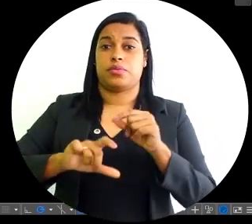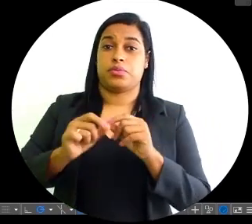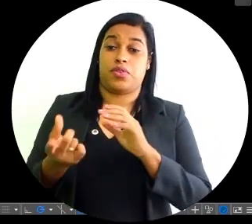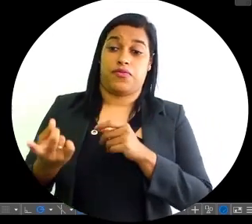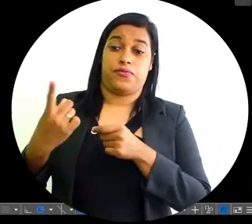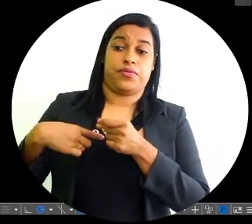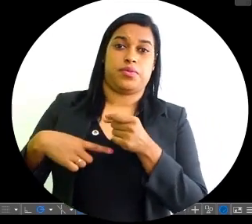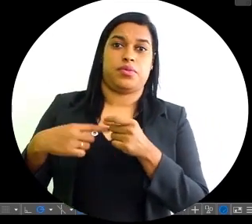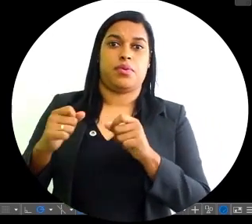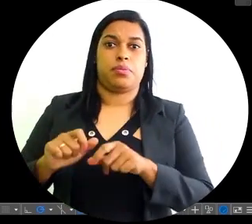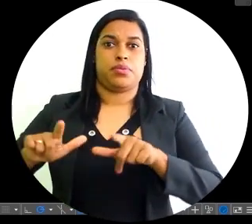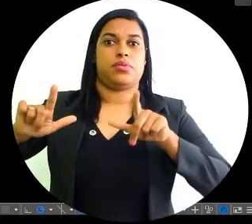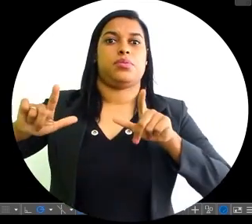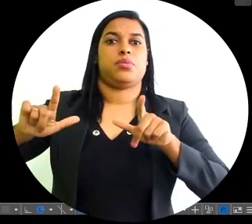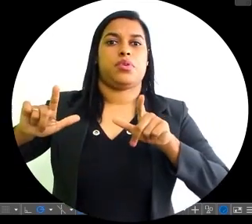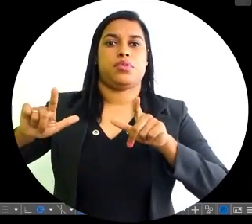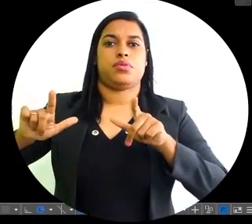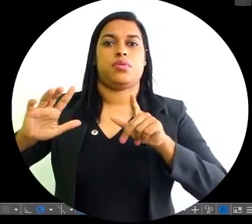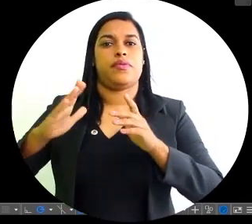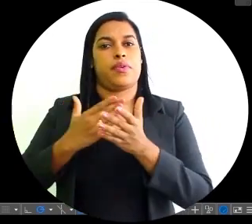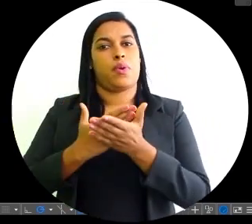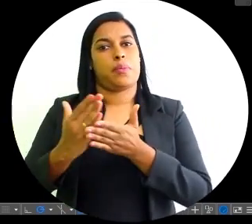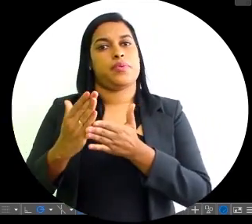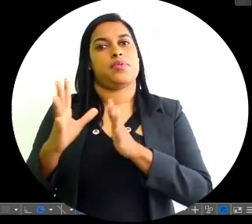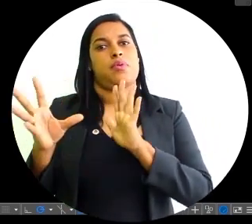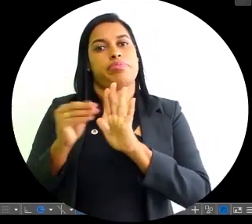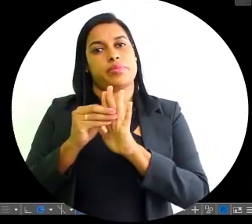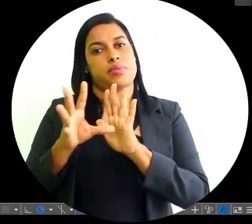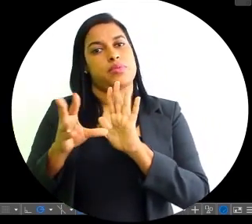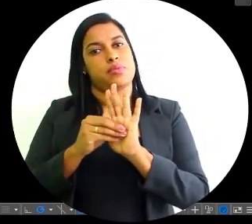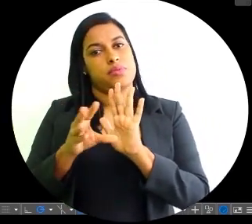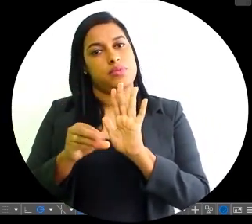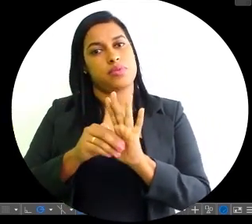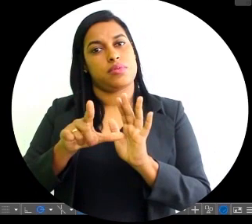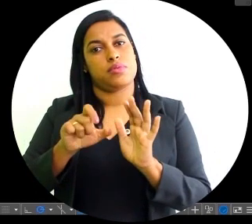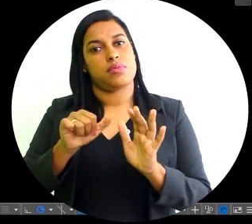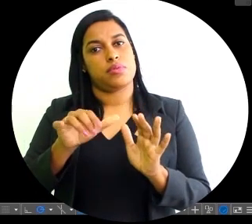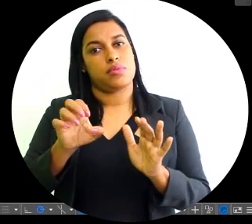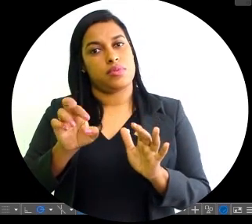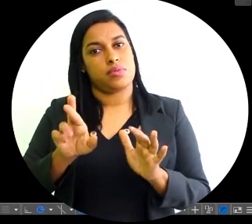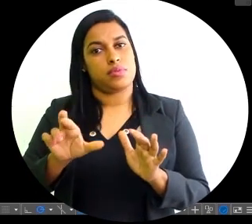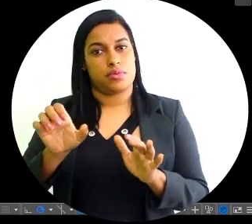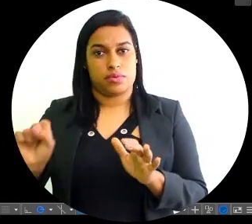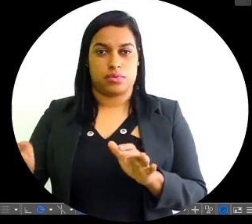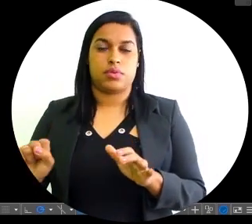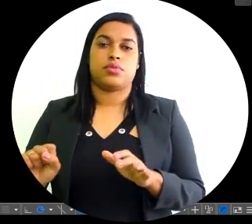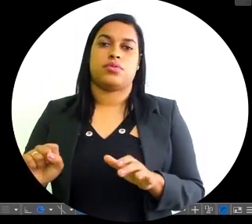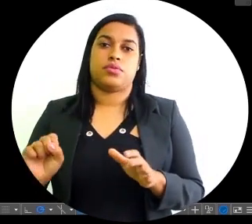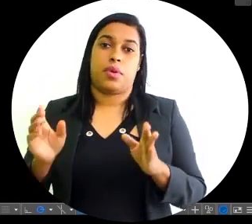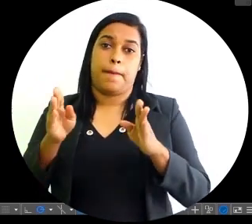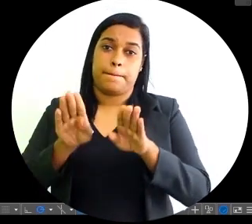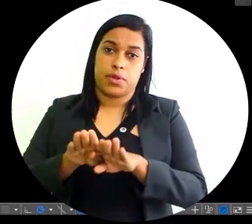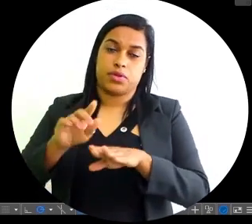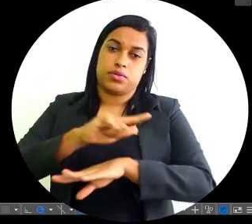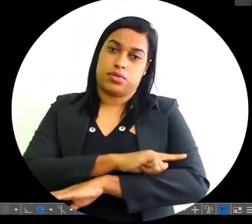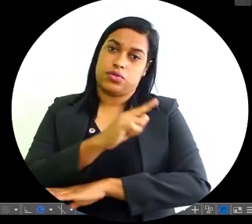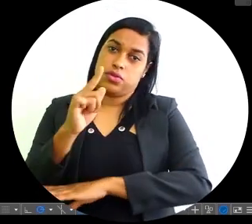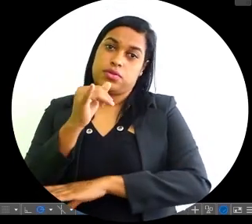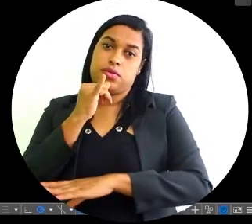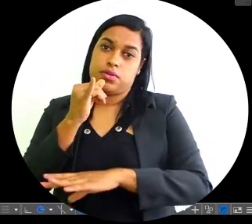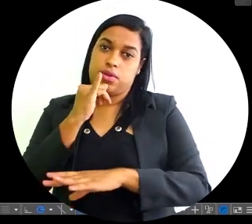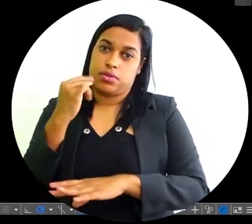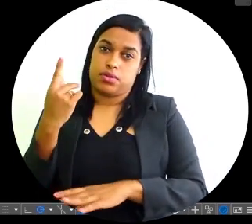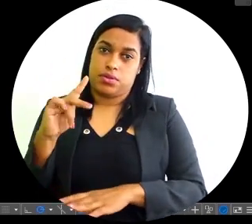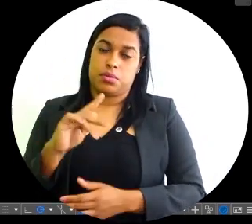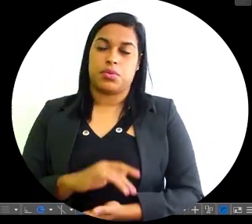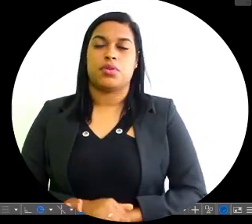para esse quadro, então a gente vai começar a aplicar esses layers que a gente definiu, principalmente alvenaria e portas e janelas nesse exemplo. E